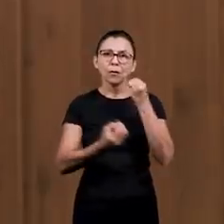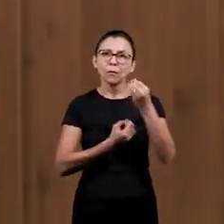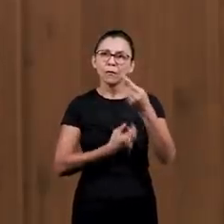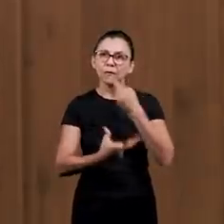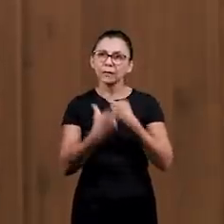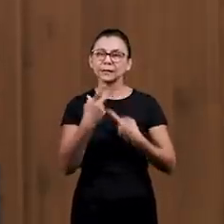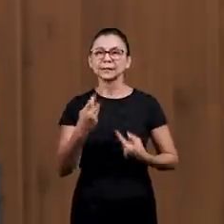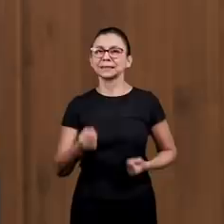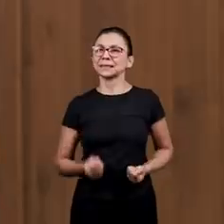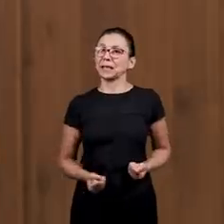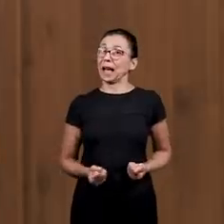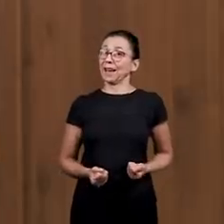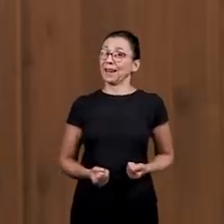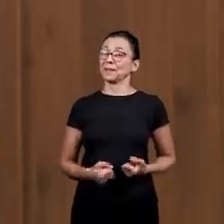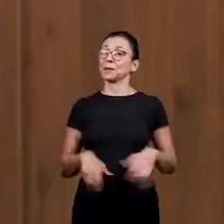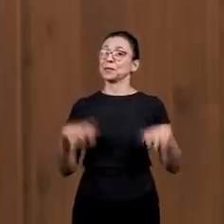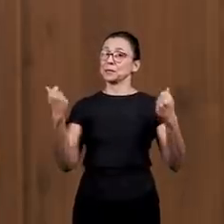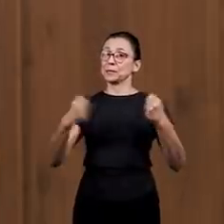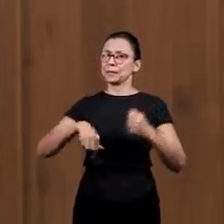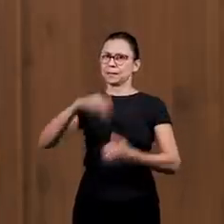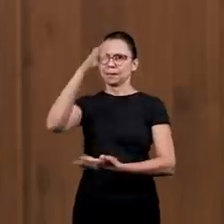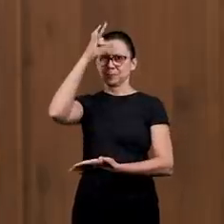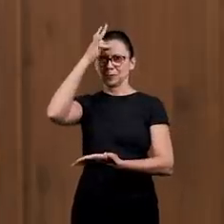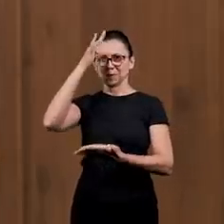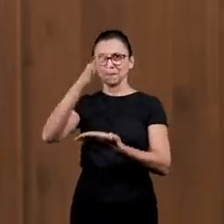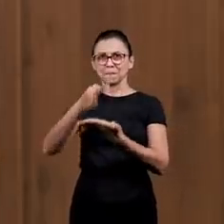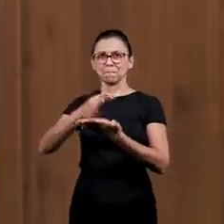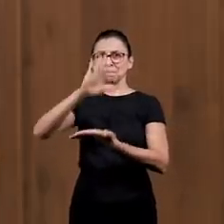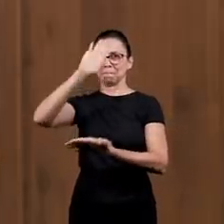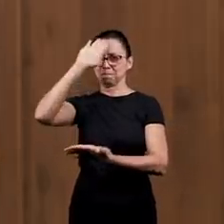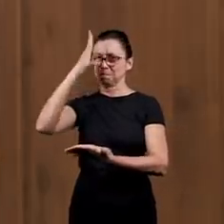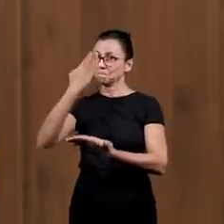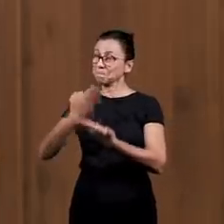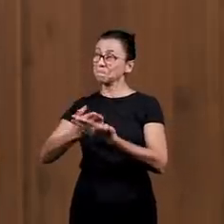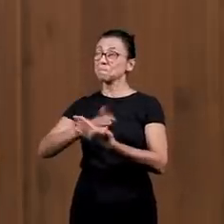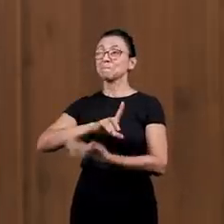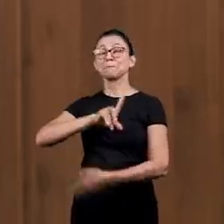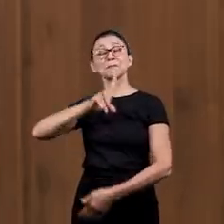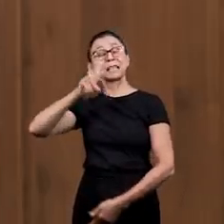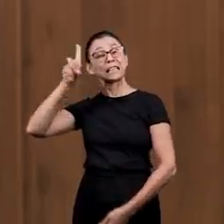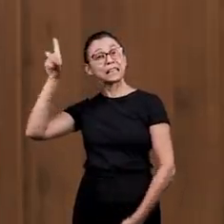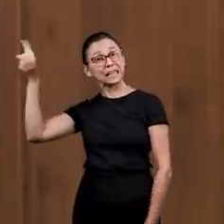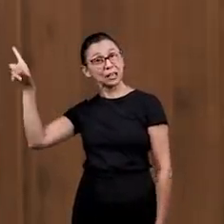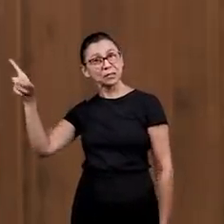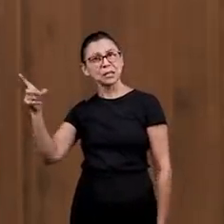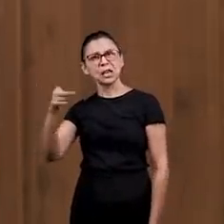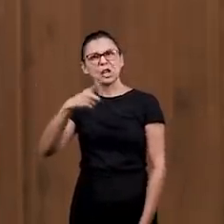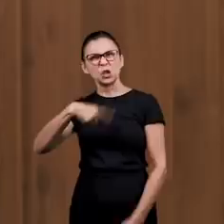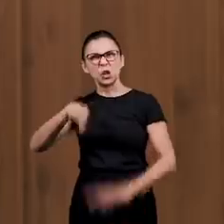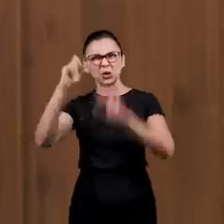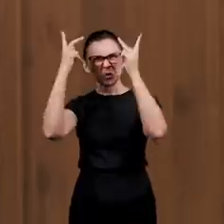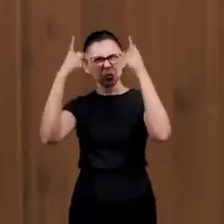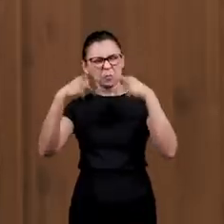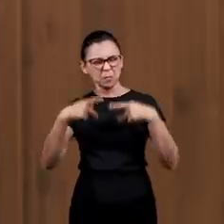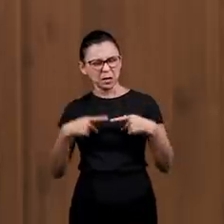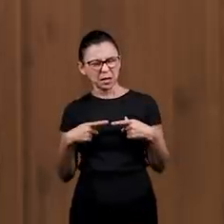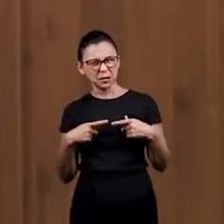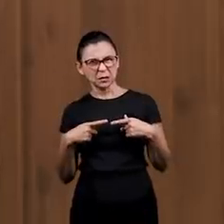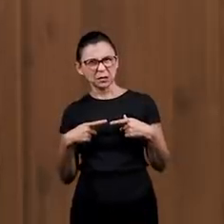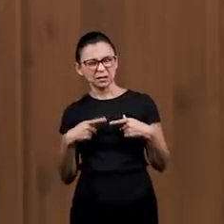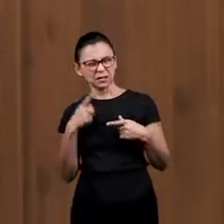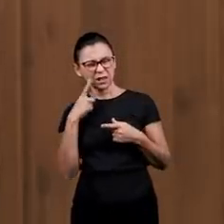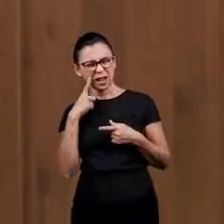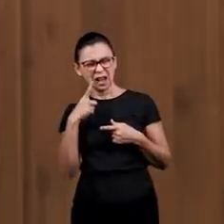tempo. Nós precisamos confiar em Deus. Aquilo que parece impossível aos nossos olhos